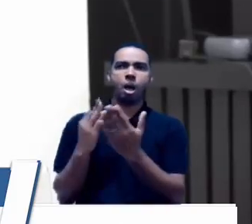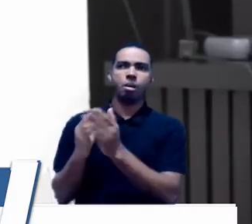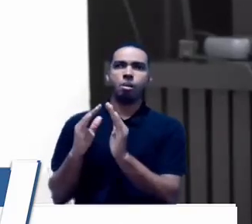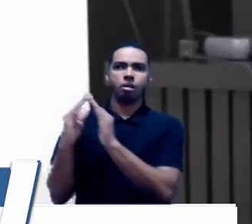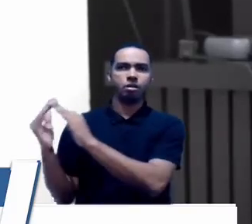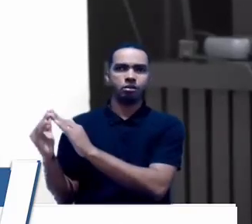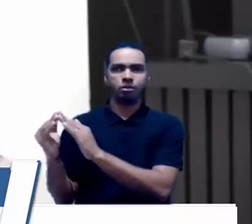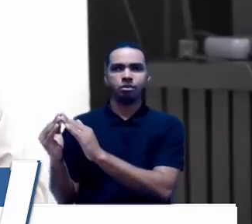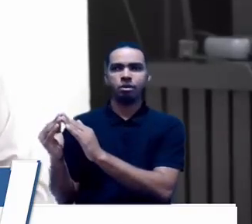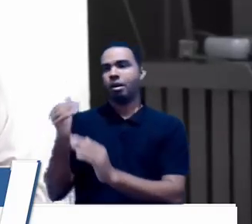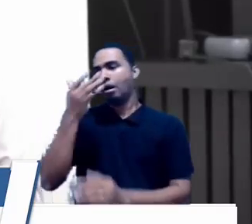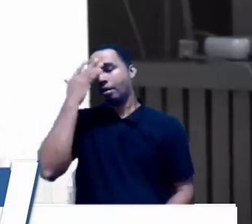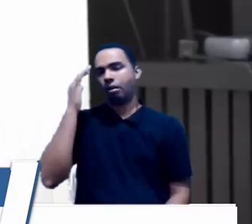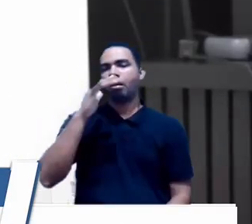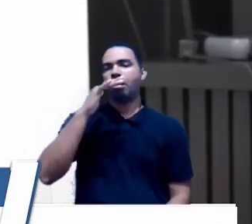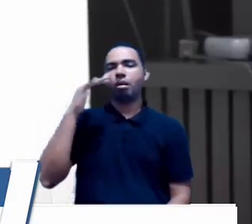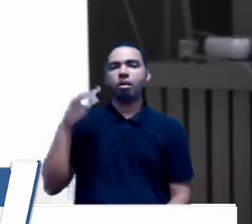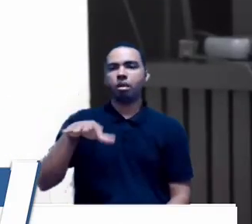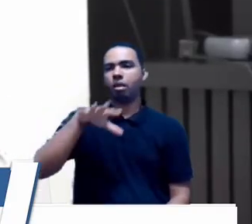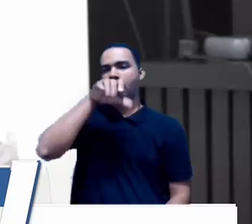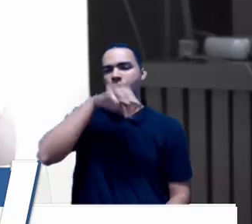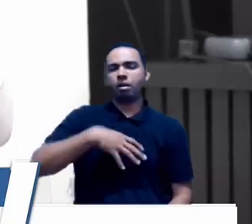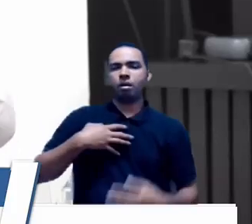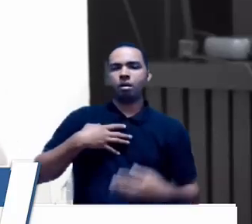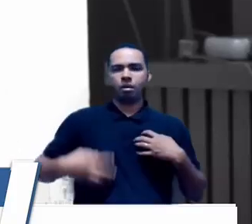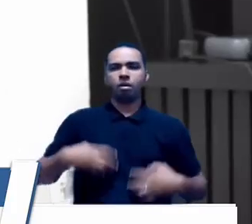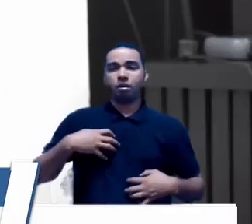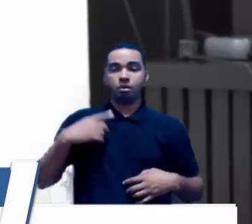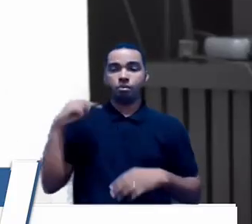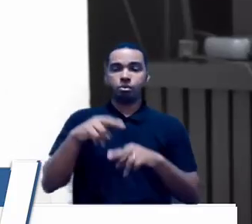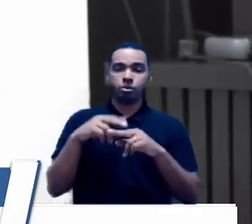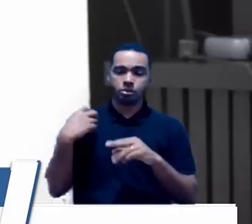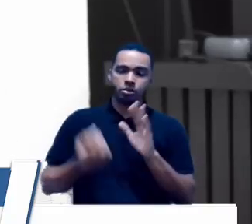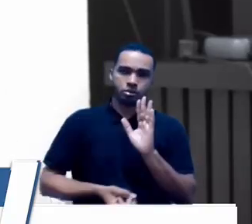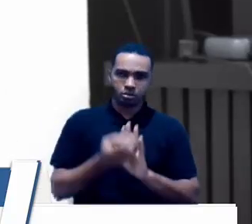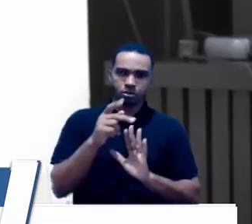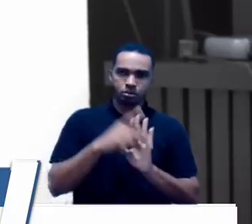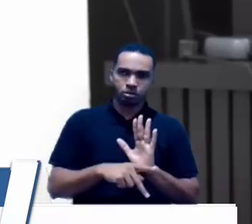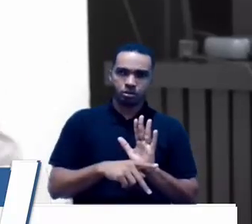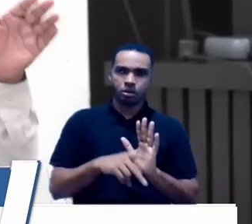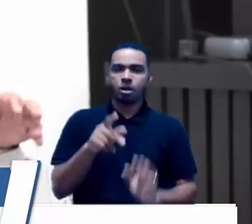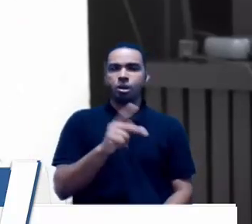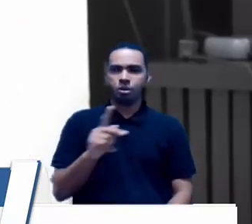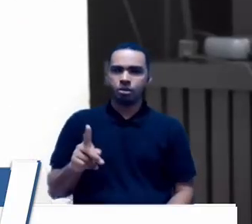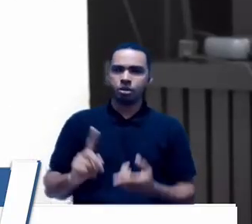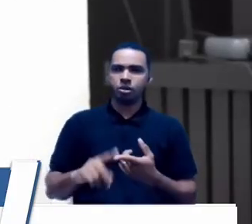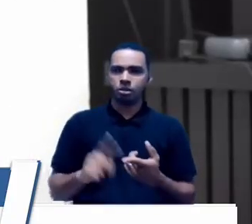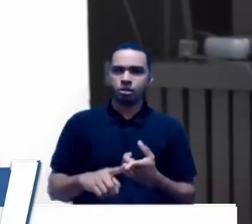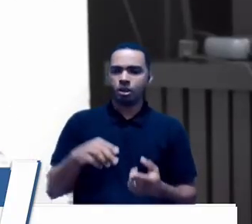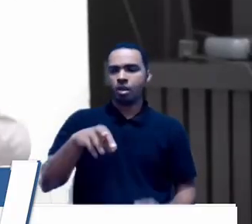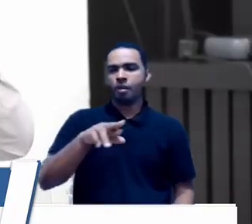problema respiratório, então nós estamos elaborando esse projeto, né. Aconteceu também na rua Mário Martins, no Jardim